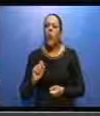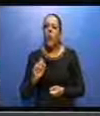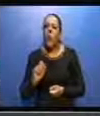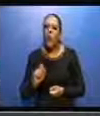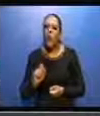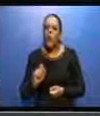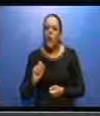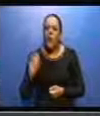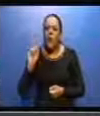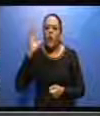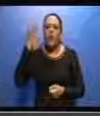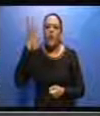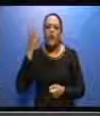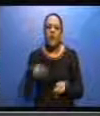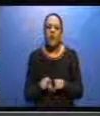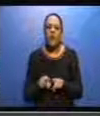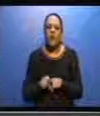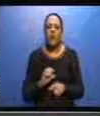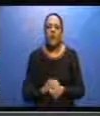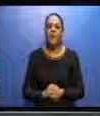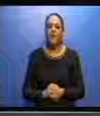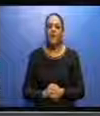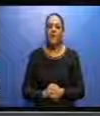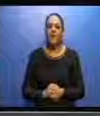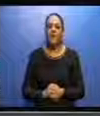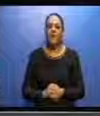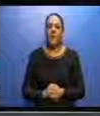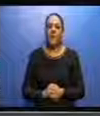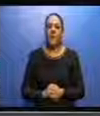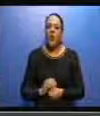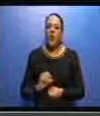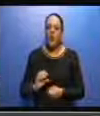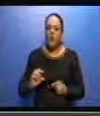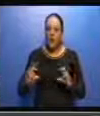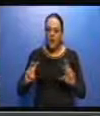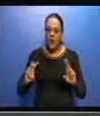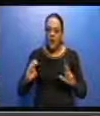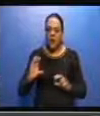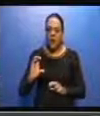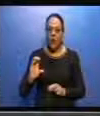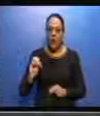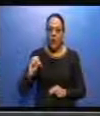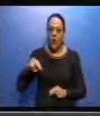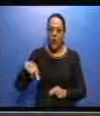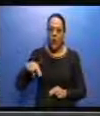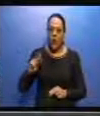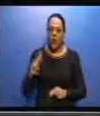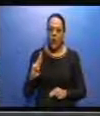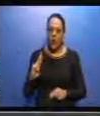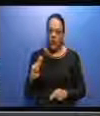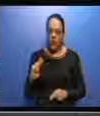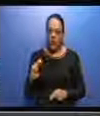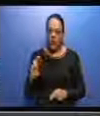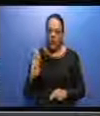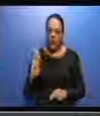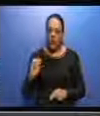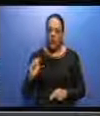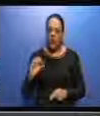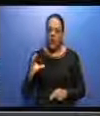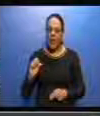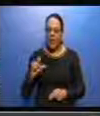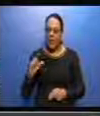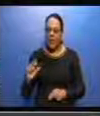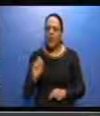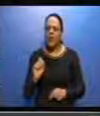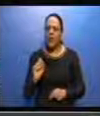a gente tem aqui a definição dele vamos fazer a leitura a conurbação ocorre quando duas ou mais cidades devido ao